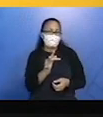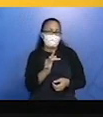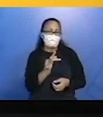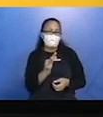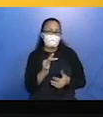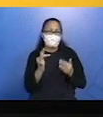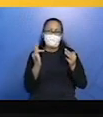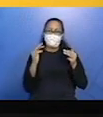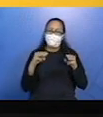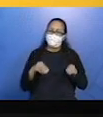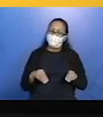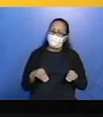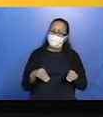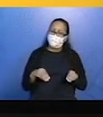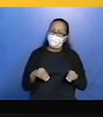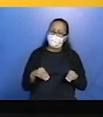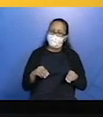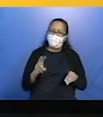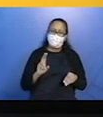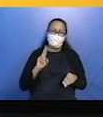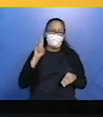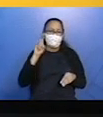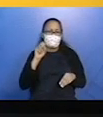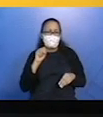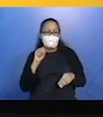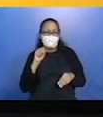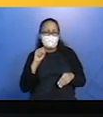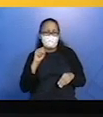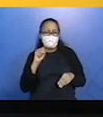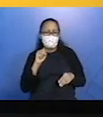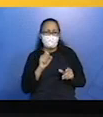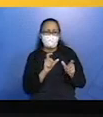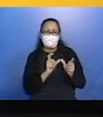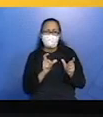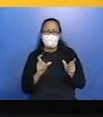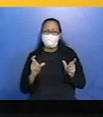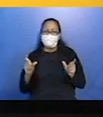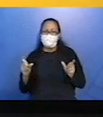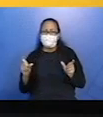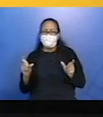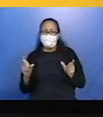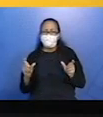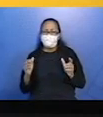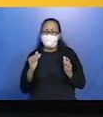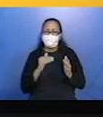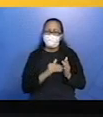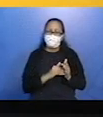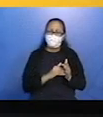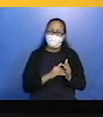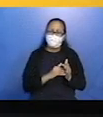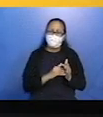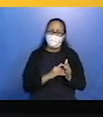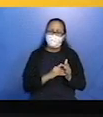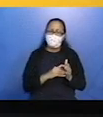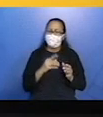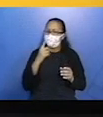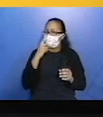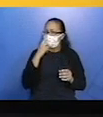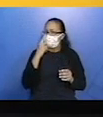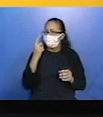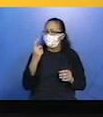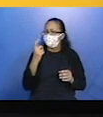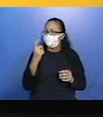é um pouquinho mais forte, porque a sílaba tônica aqui ganha uma nasalidade, quer dizer, eu falo mais pelo